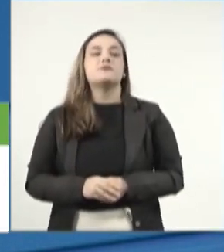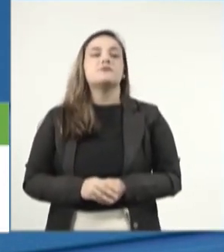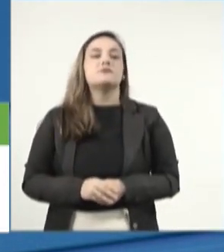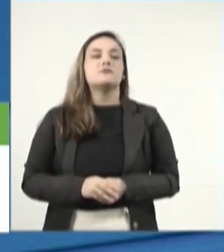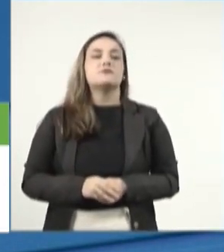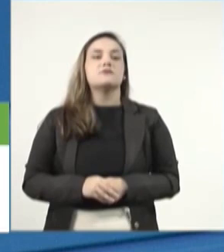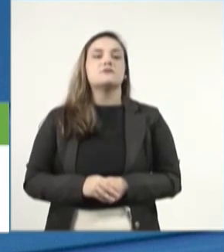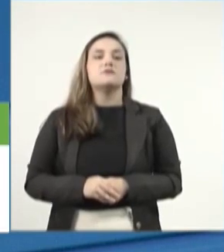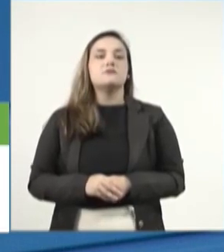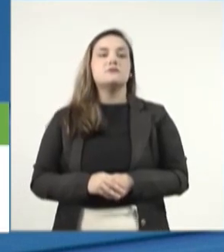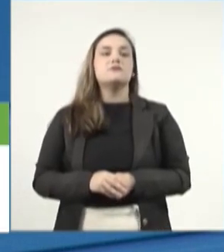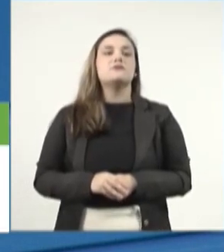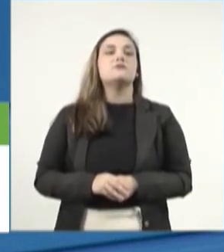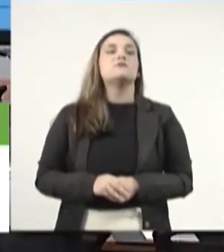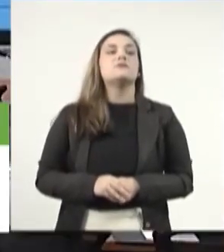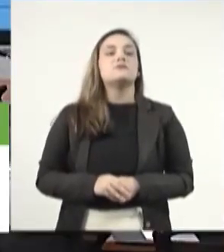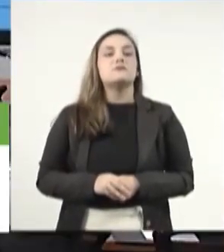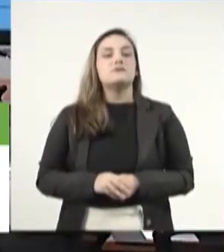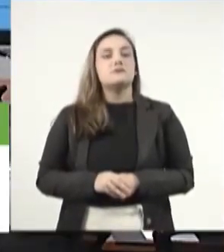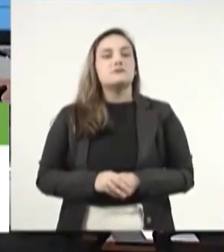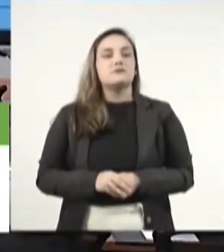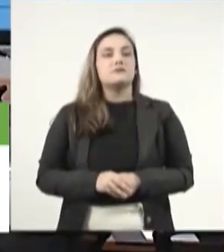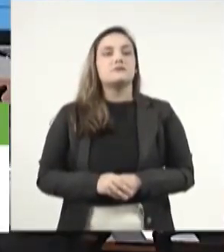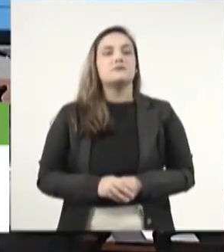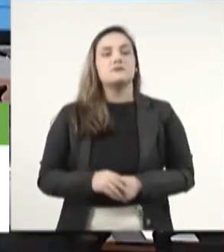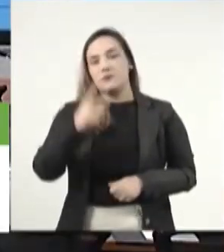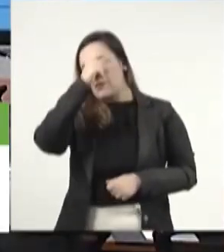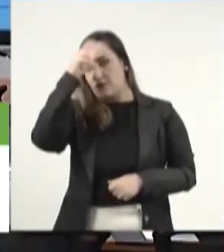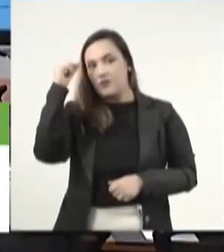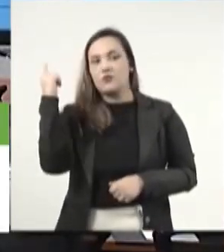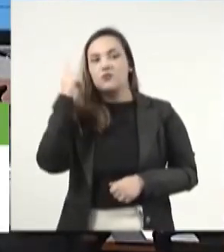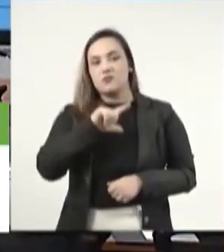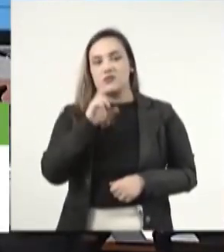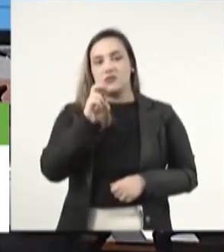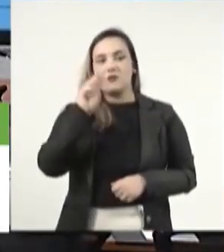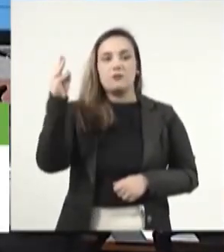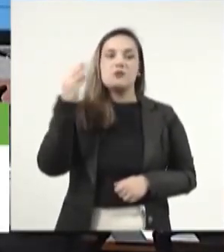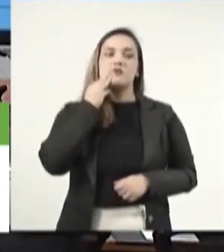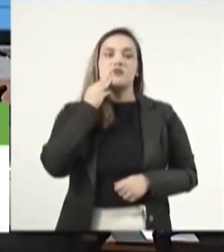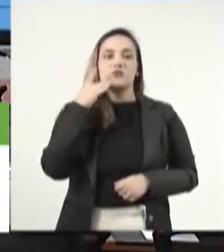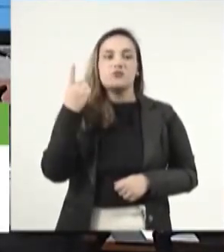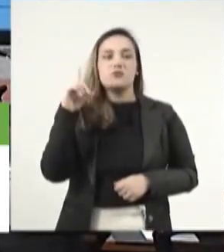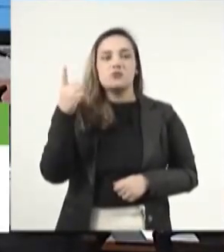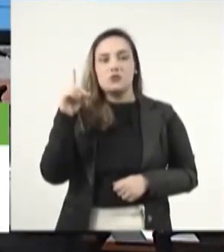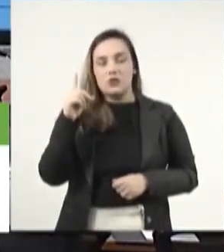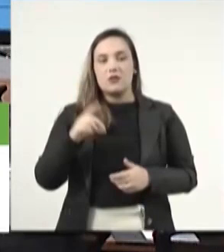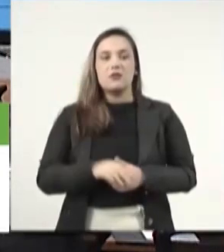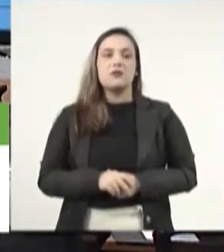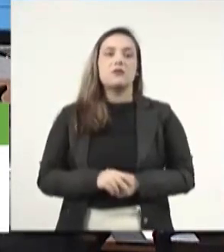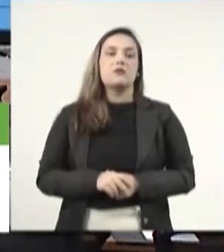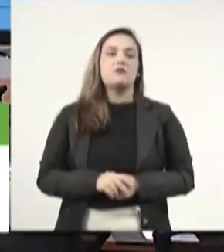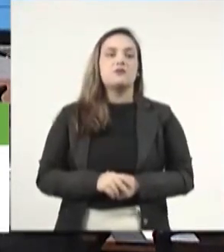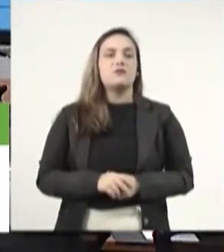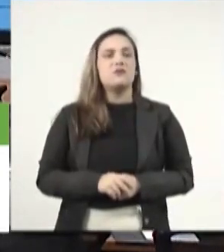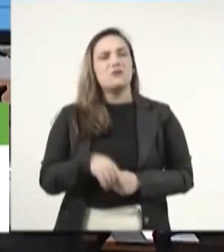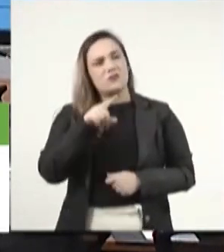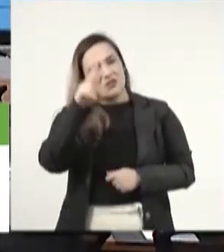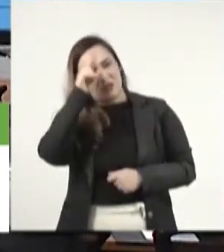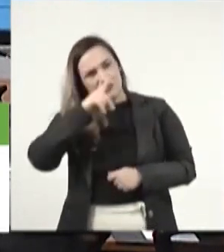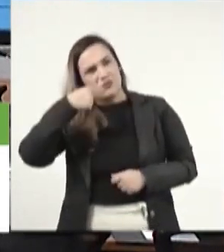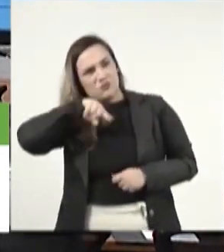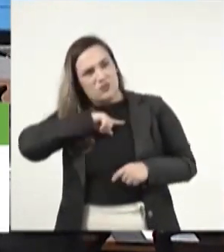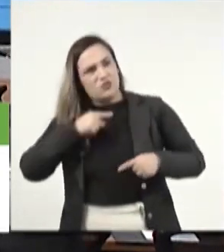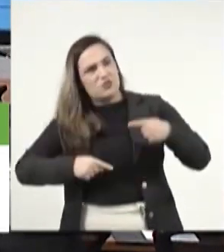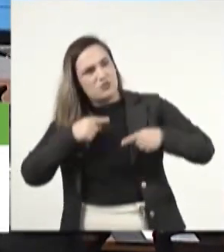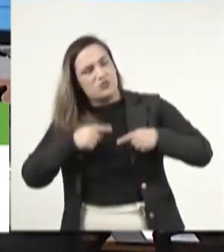também. O Bandeira conseguiu 5 milhões de dólares, um projeto dele. O senhor se lembra que nós